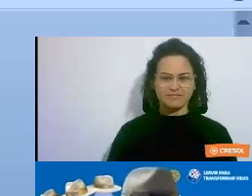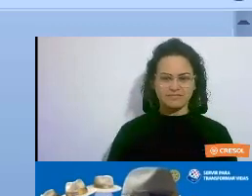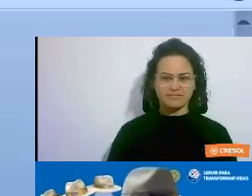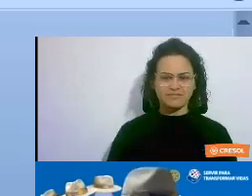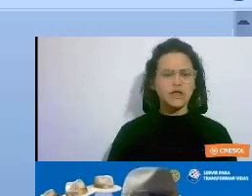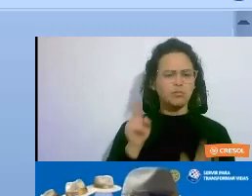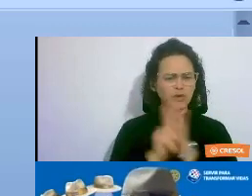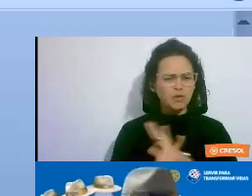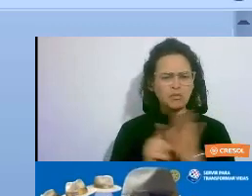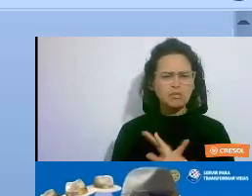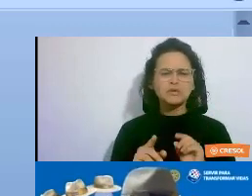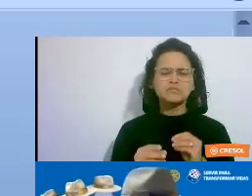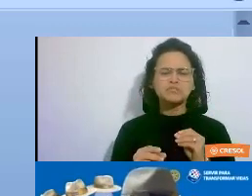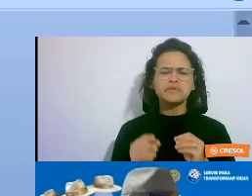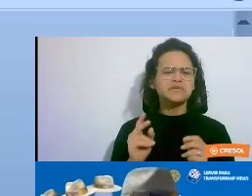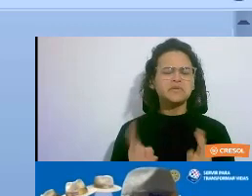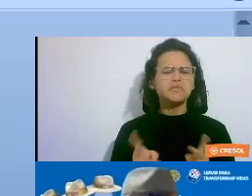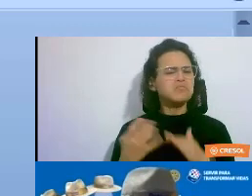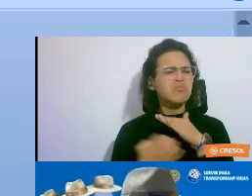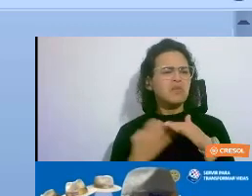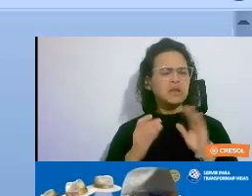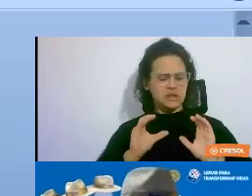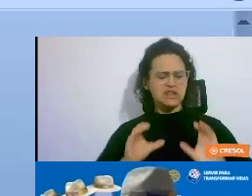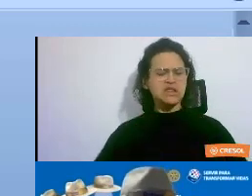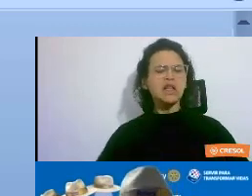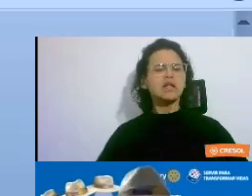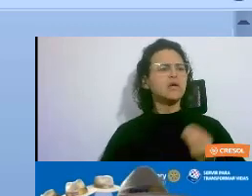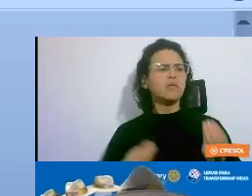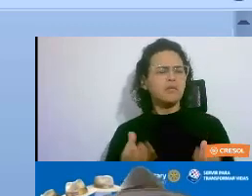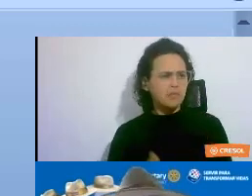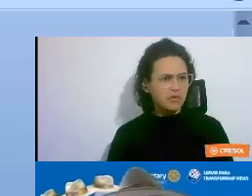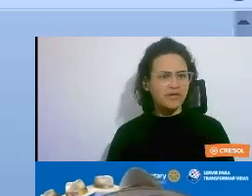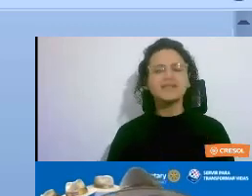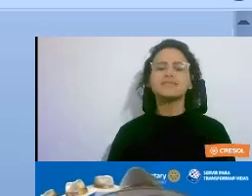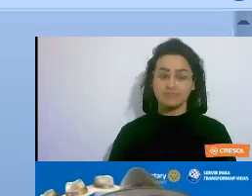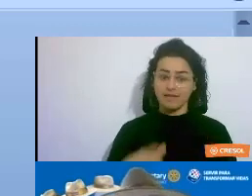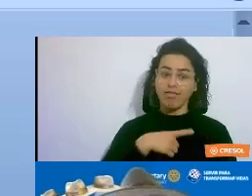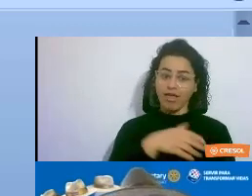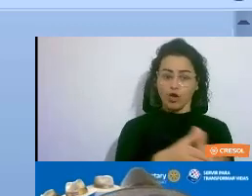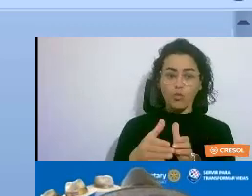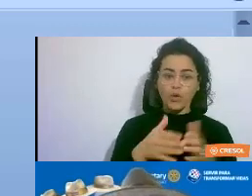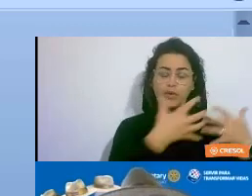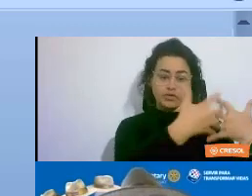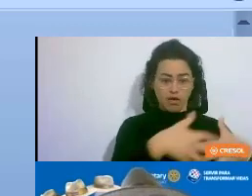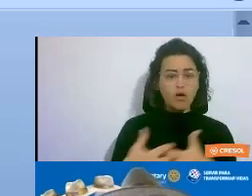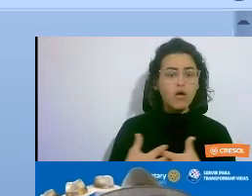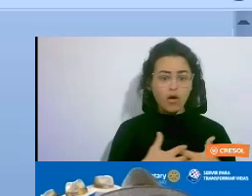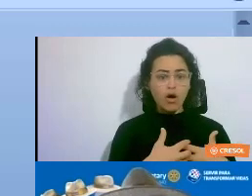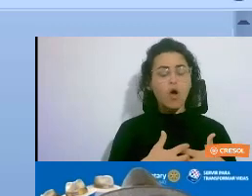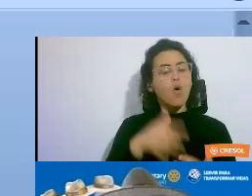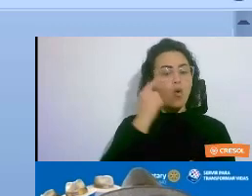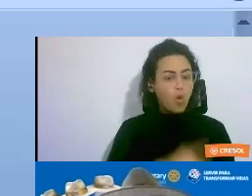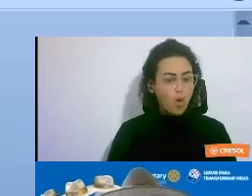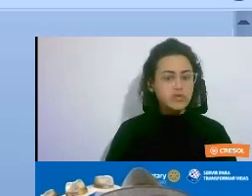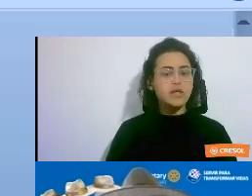né? Alguns clubes já conseguiram trilhar, né, o seu próprio caminho, fazer ali um caminho das pedras, cada